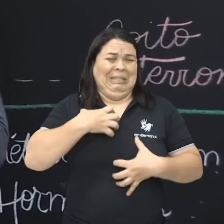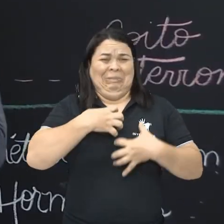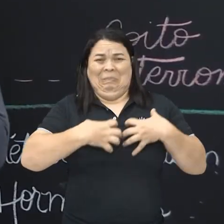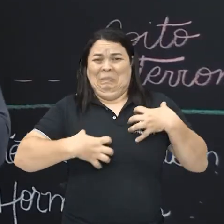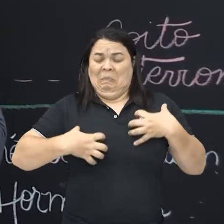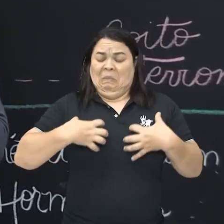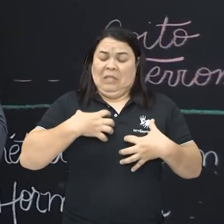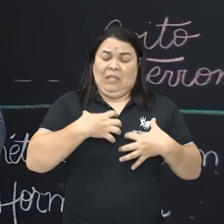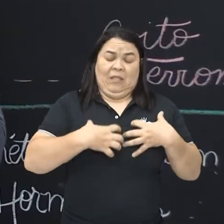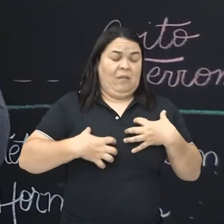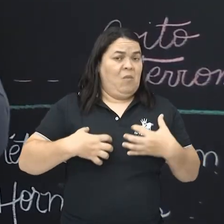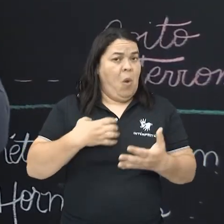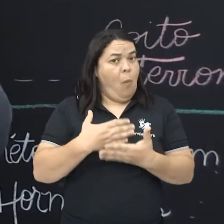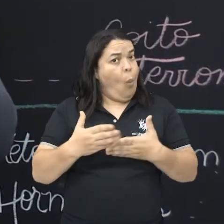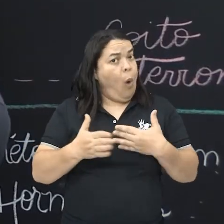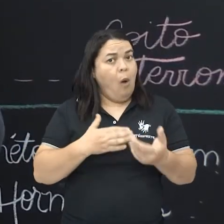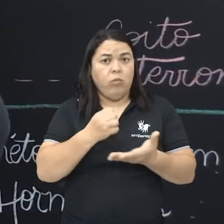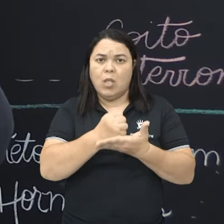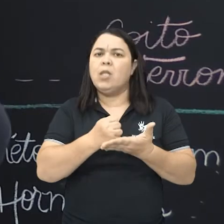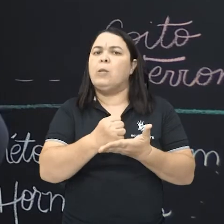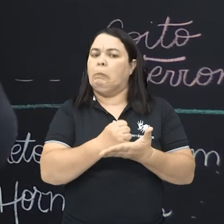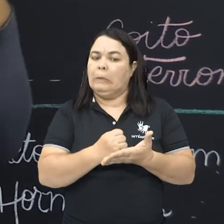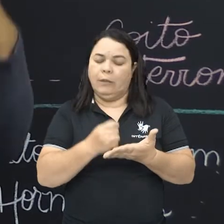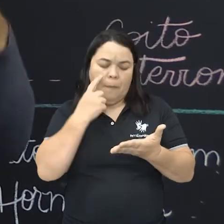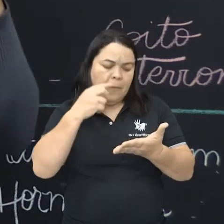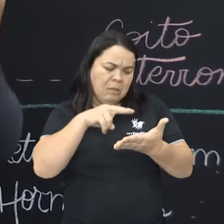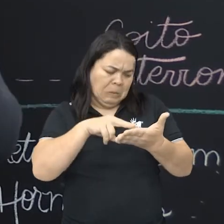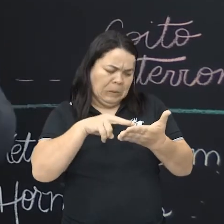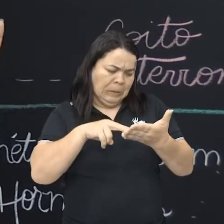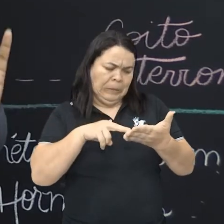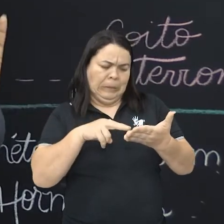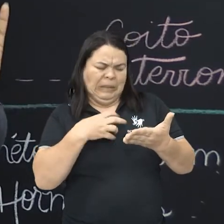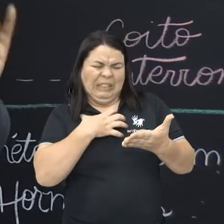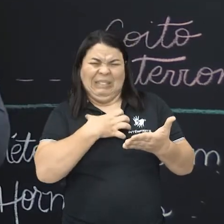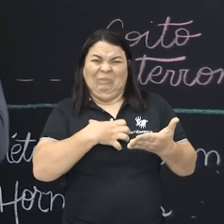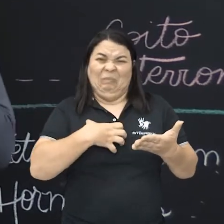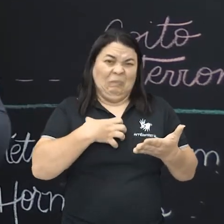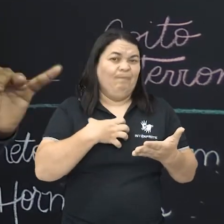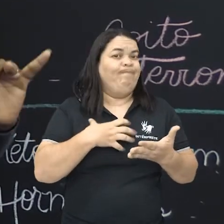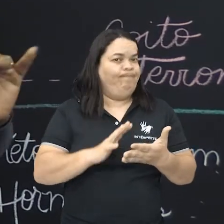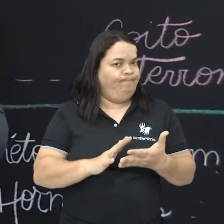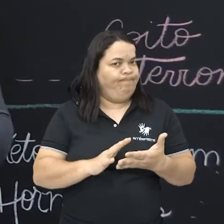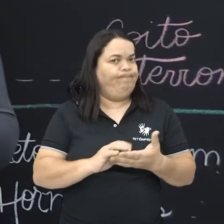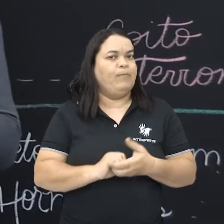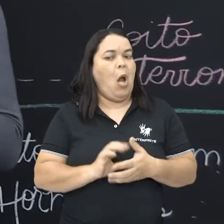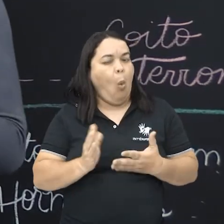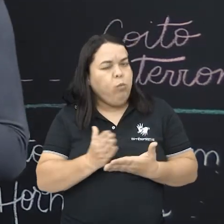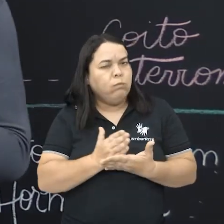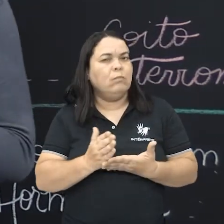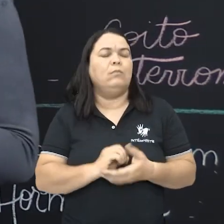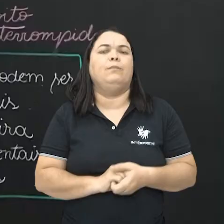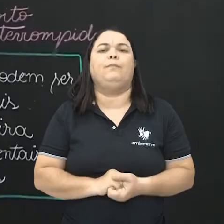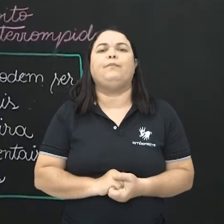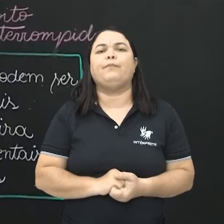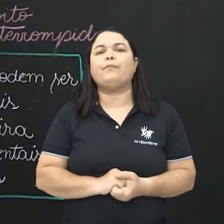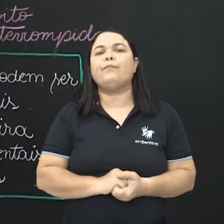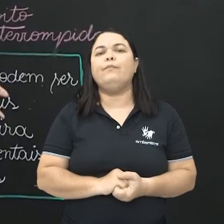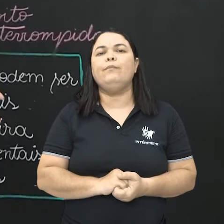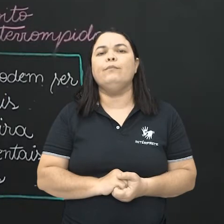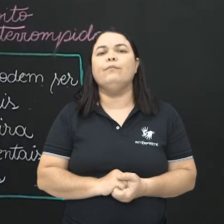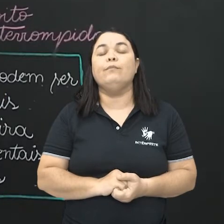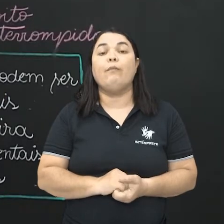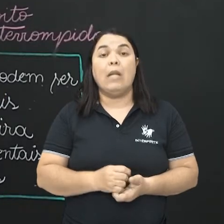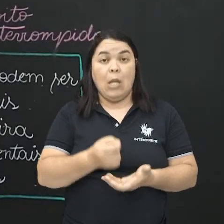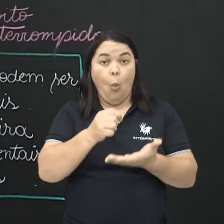variado. Como qualquer remédio, você vai ler na bula, todos estão sujeitos a efeito colateral. Não tem jeito. E a gente fala bastante